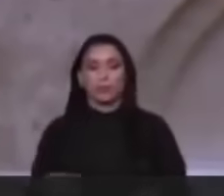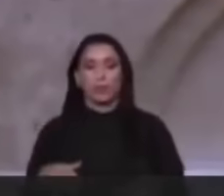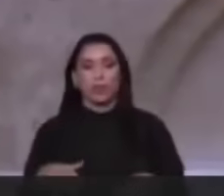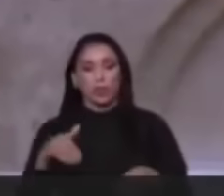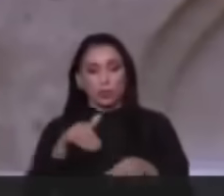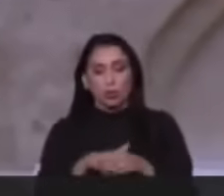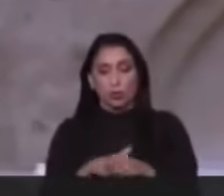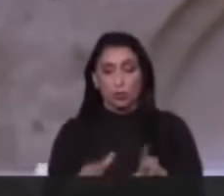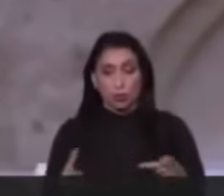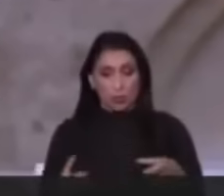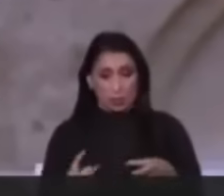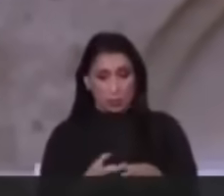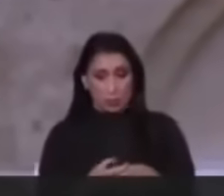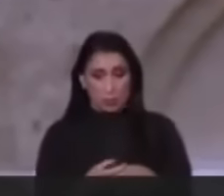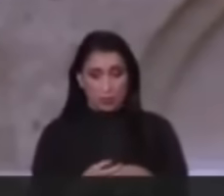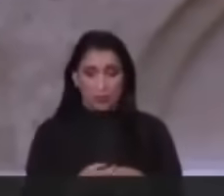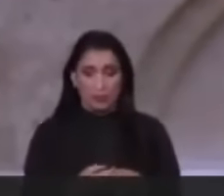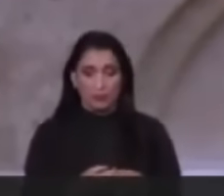vencidos.